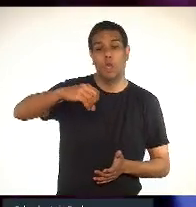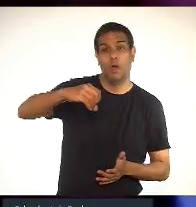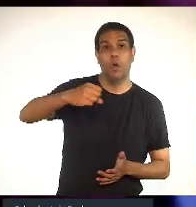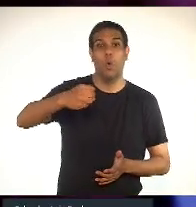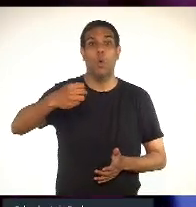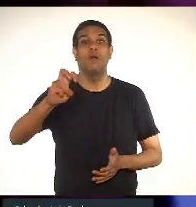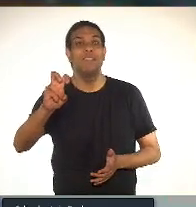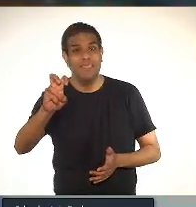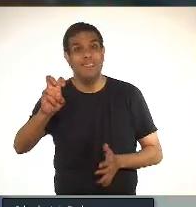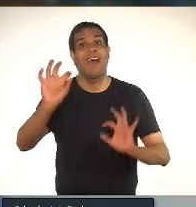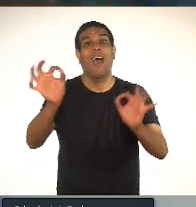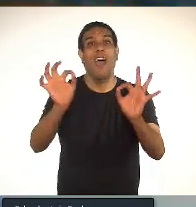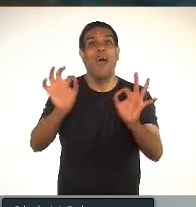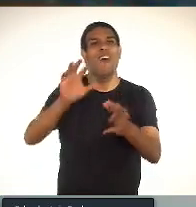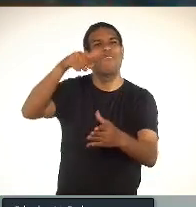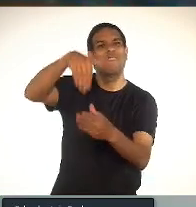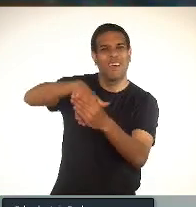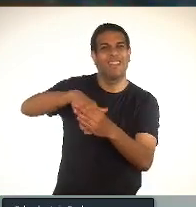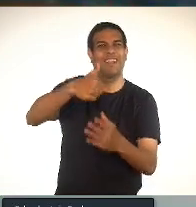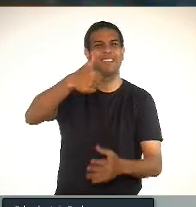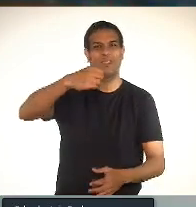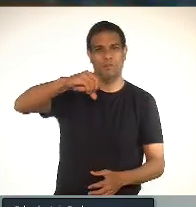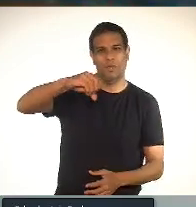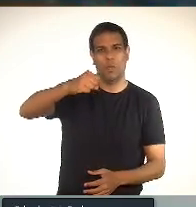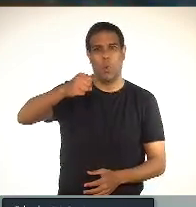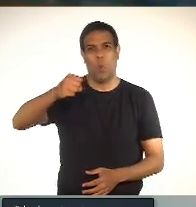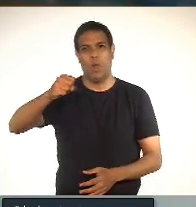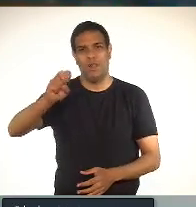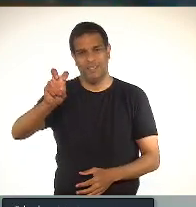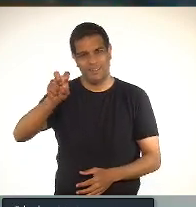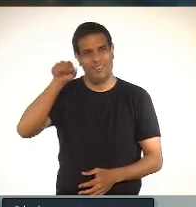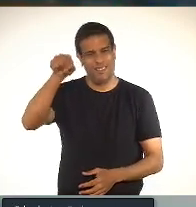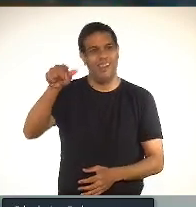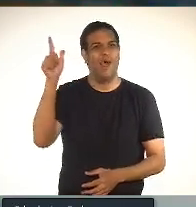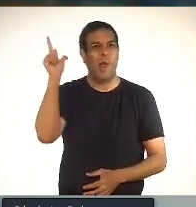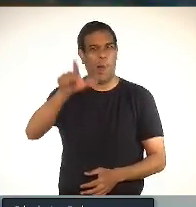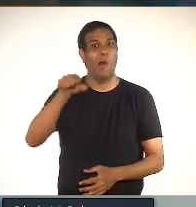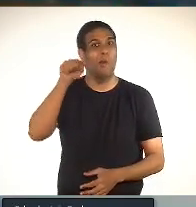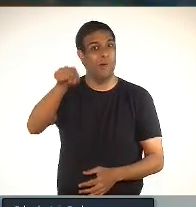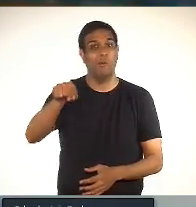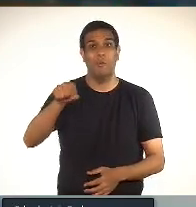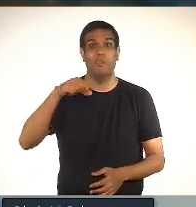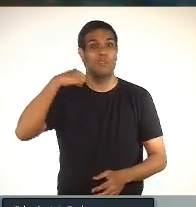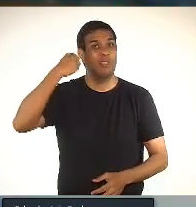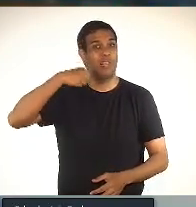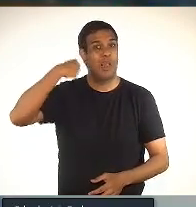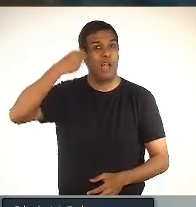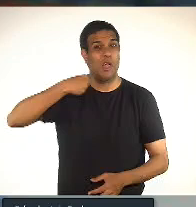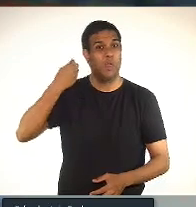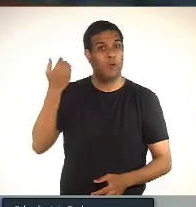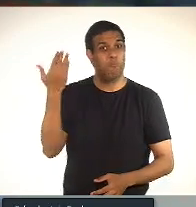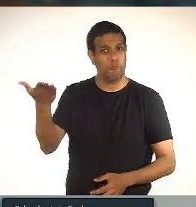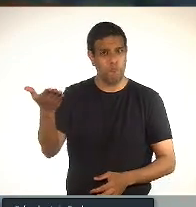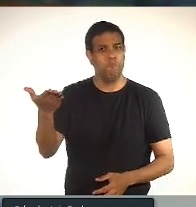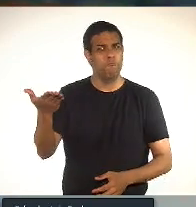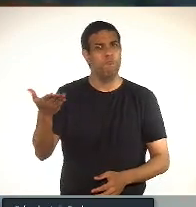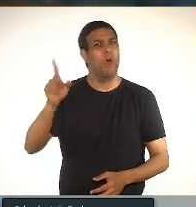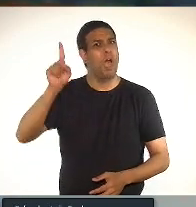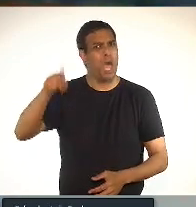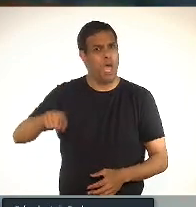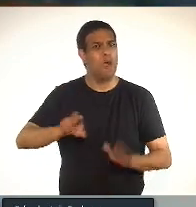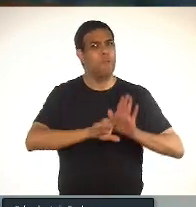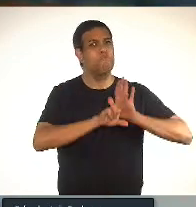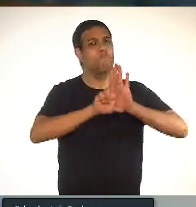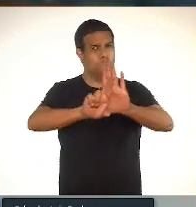85. A eleição foi 84, tomou posse em 85. Ele era um senador, né, considerado senador